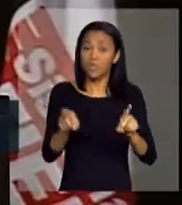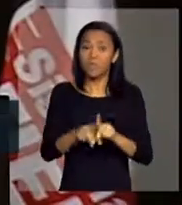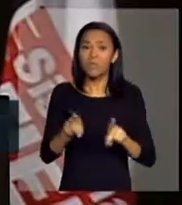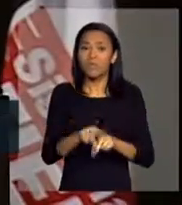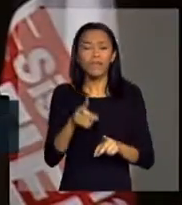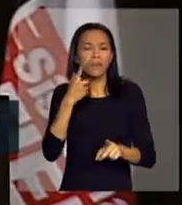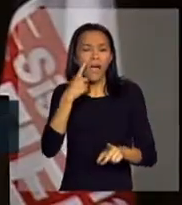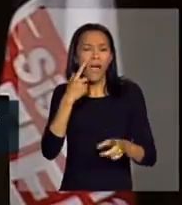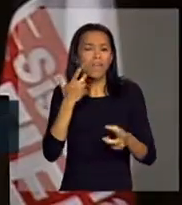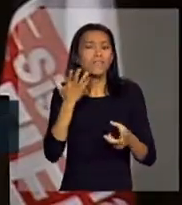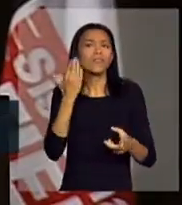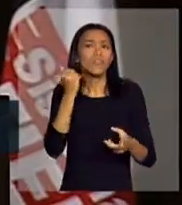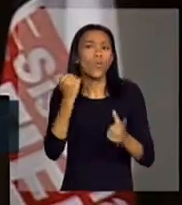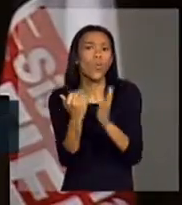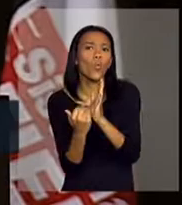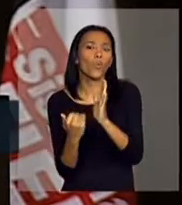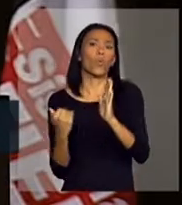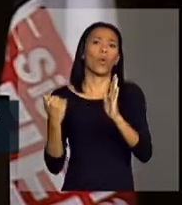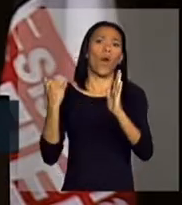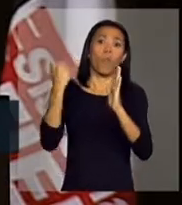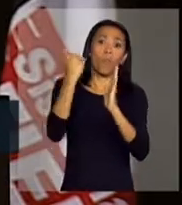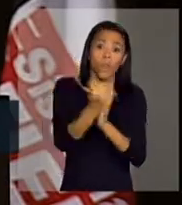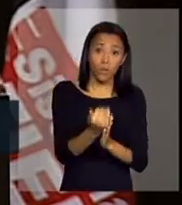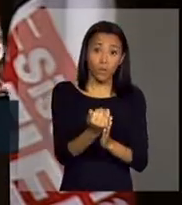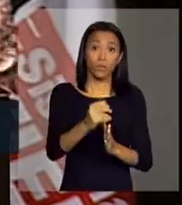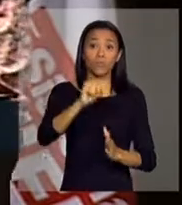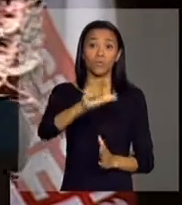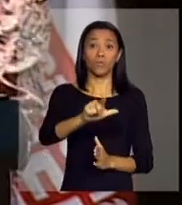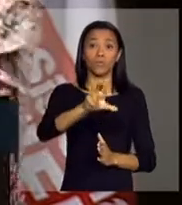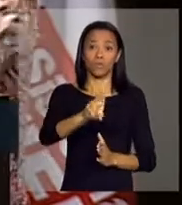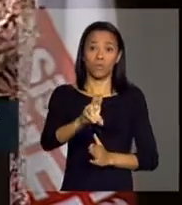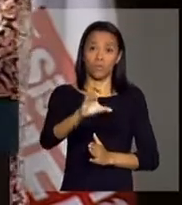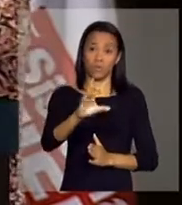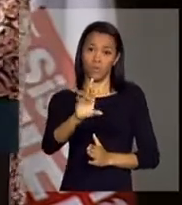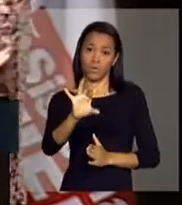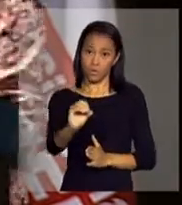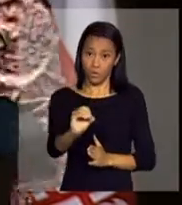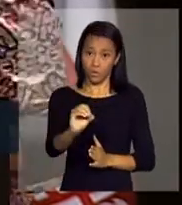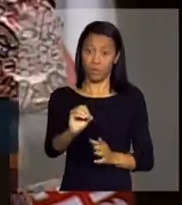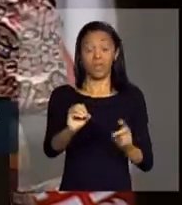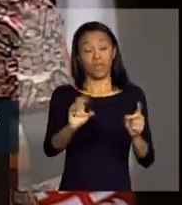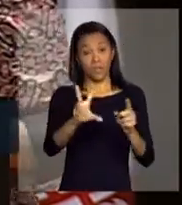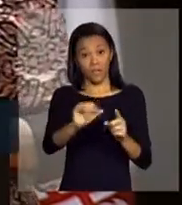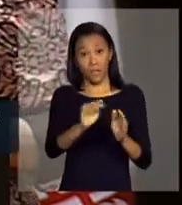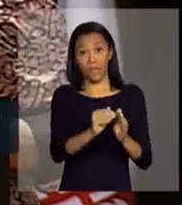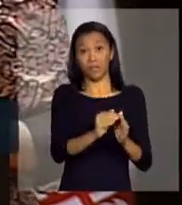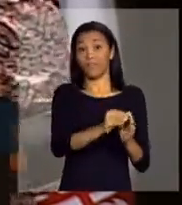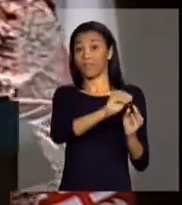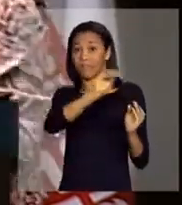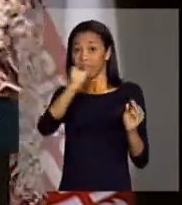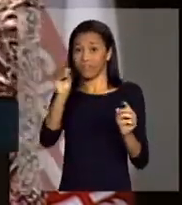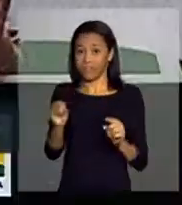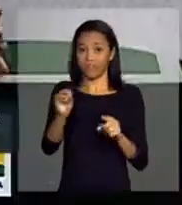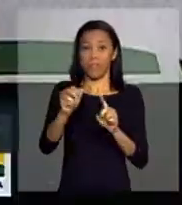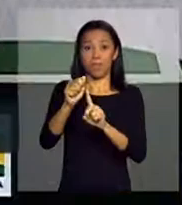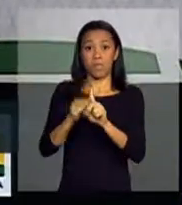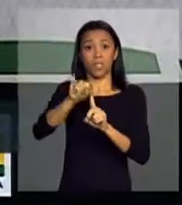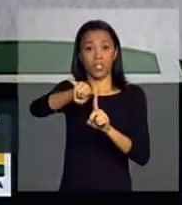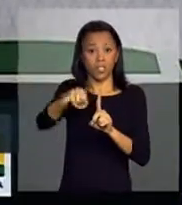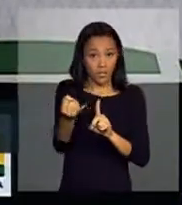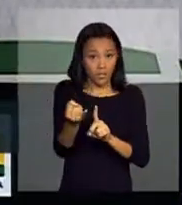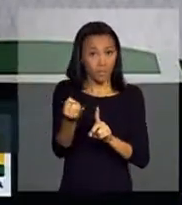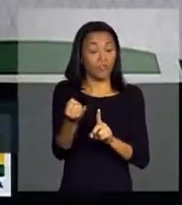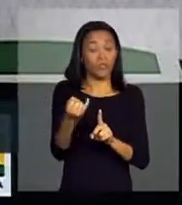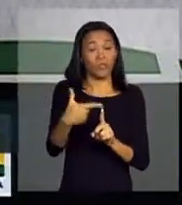presumido a elevação do lucro presumido também passa para janeiro de 2014 por questões